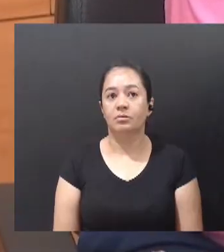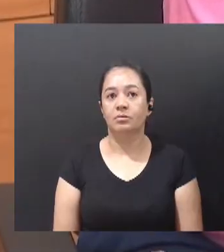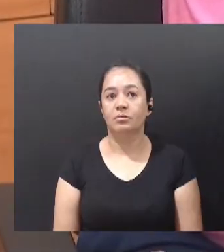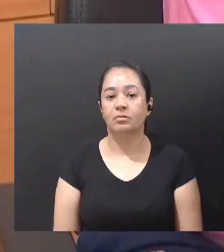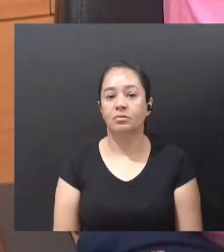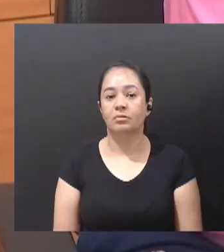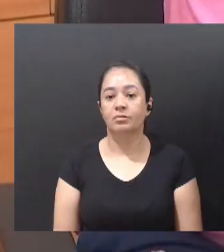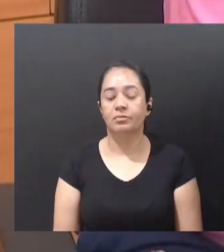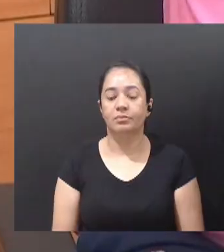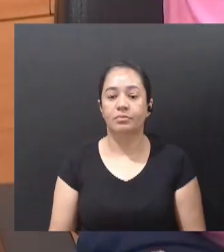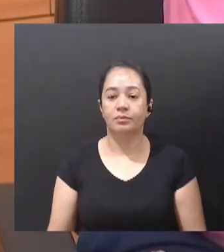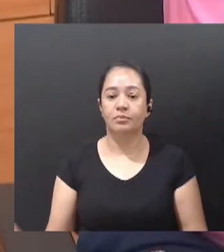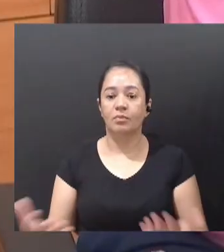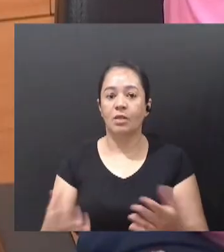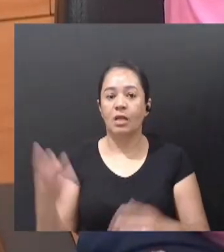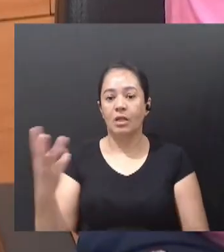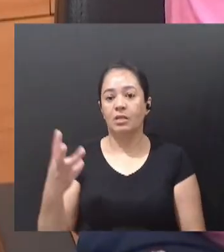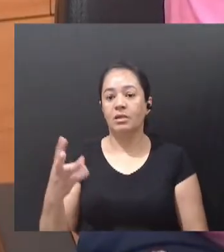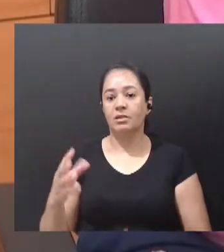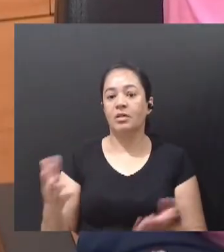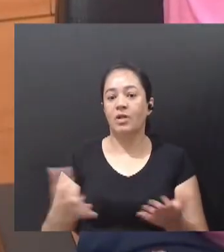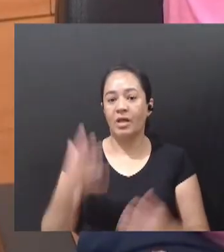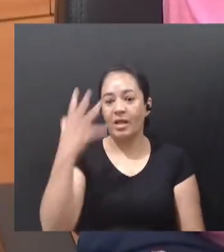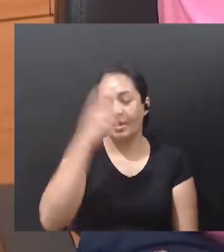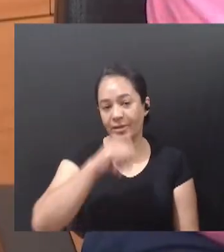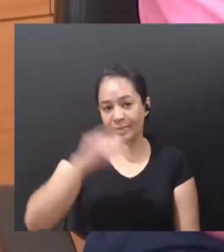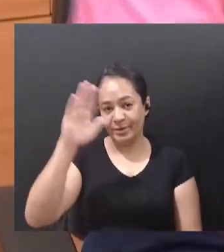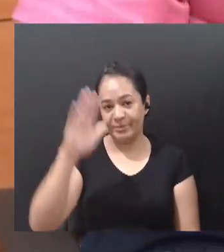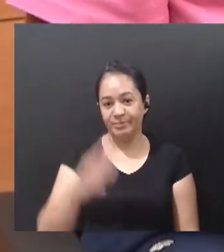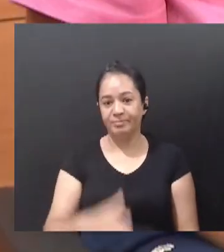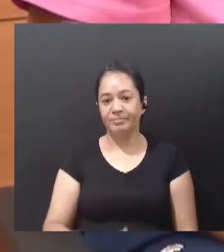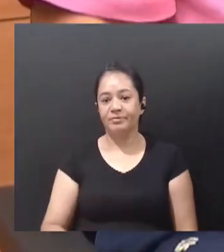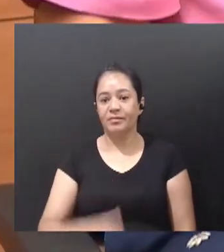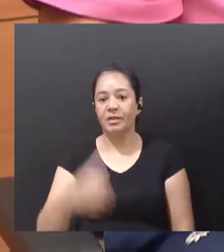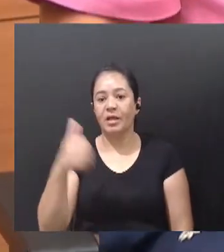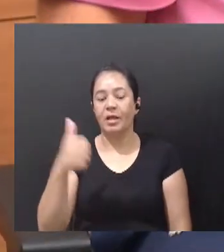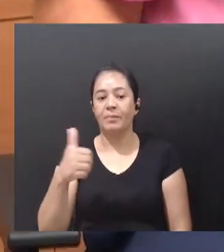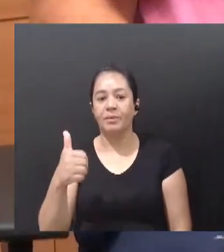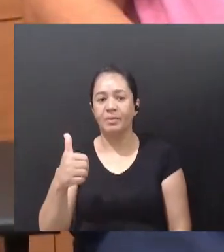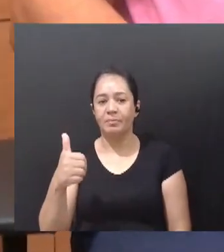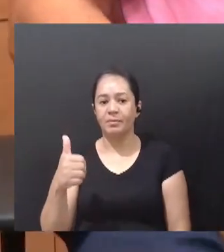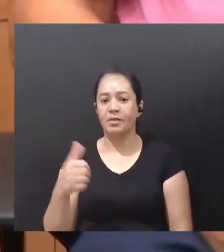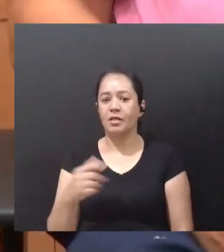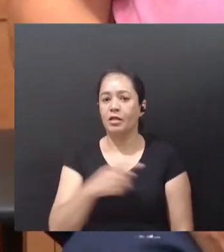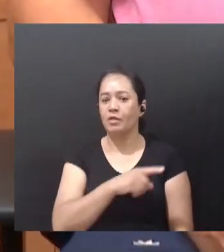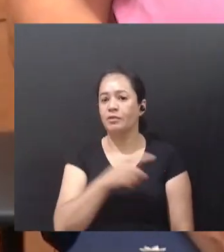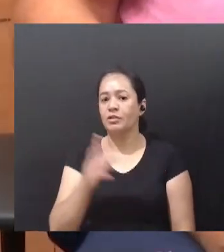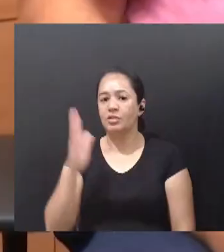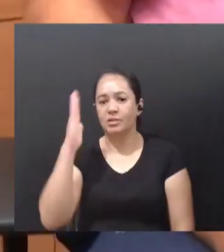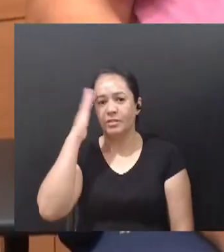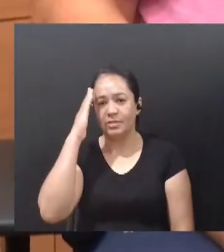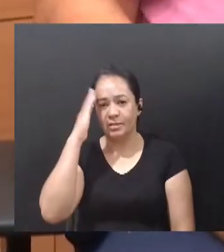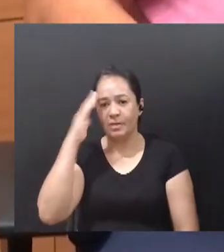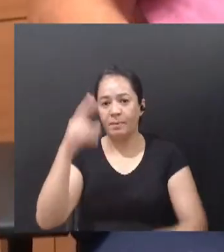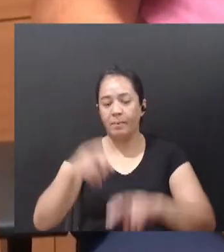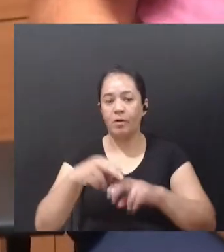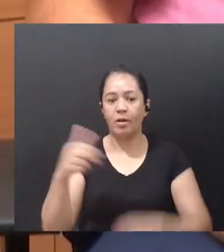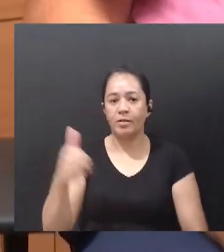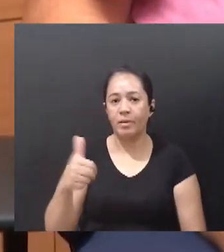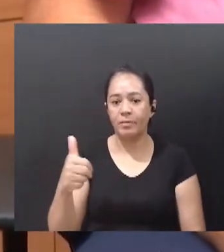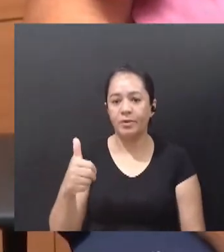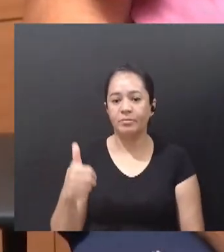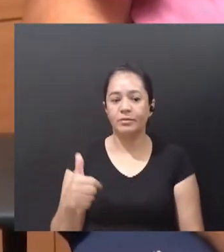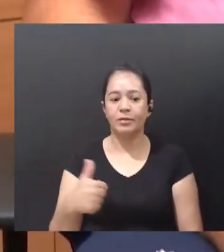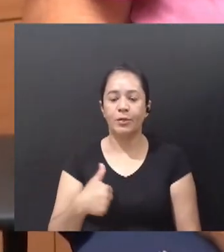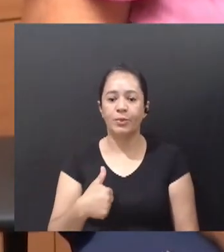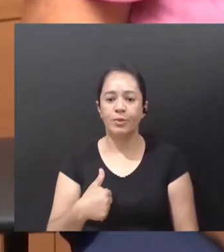lançamento da 3ª edição. Ele está mais lindo ainda, né? A primeira edição, acho que muitos aqui sabem, por conta da primeira edição, eu